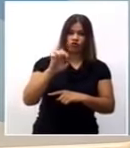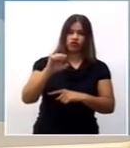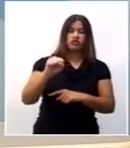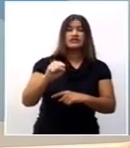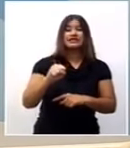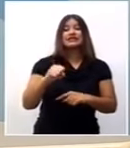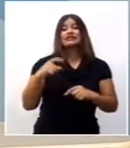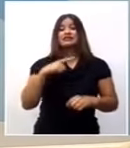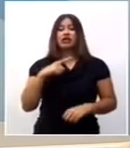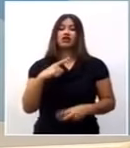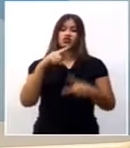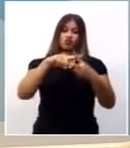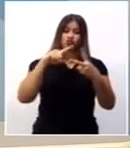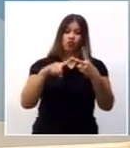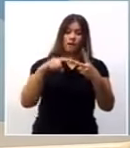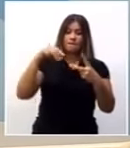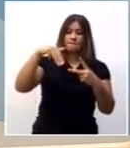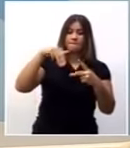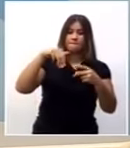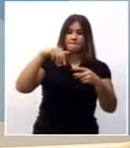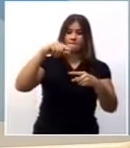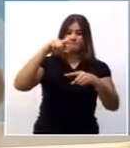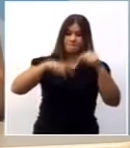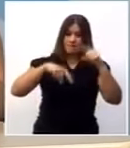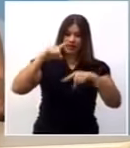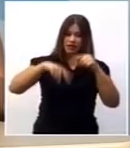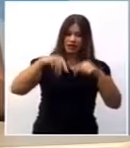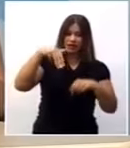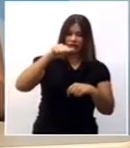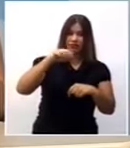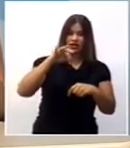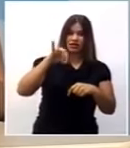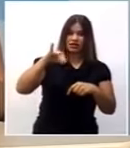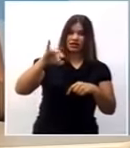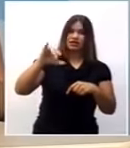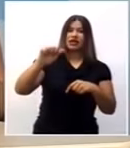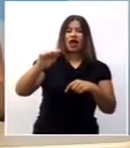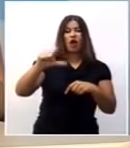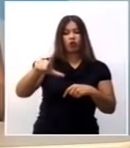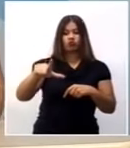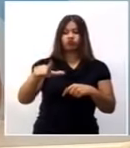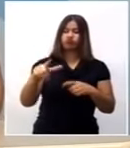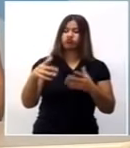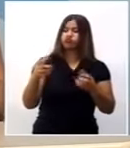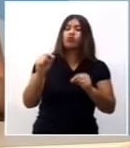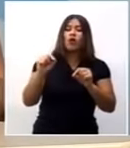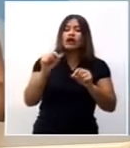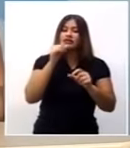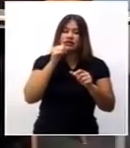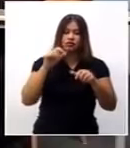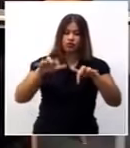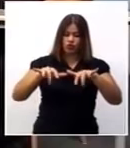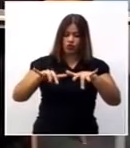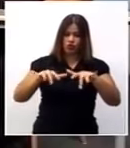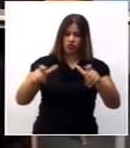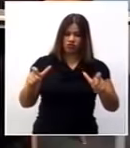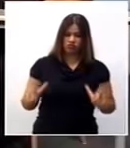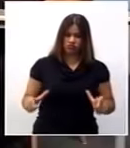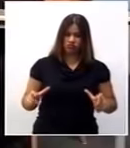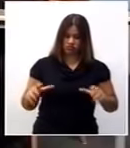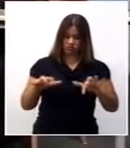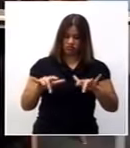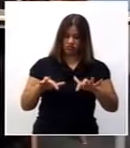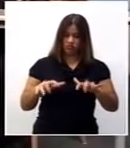isso? A gente classifica de duas formas. A material, uma coisa concreta, esse teclado, isso é uma fonte material. A gente tem